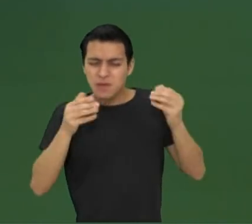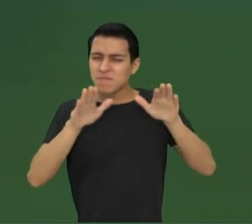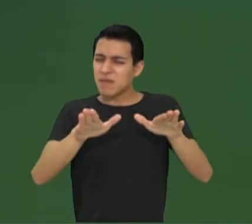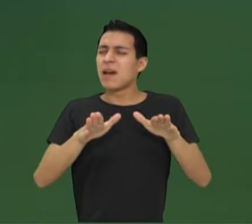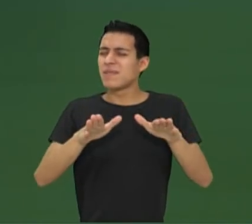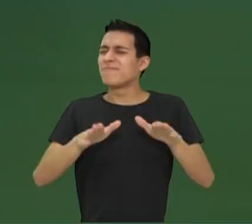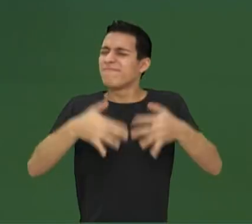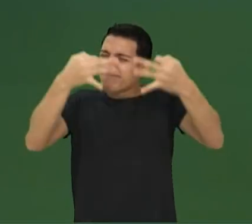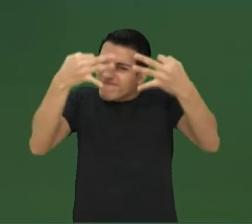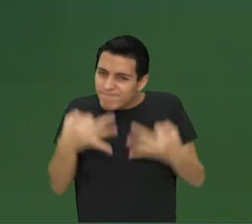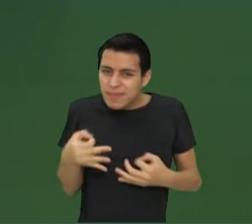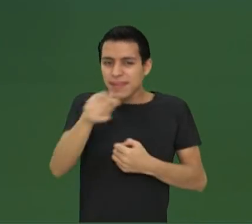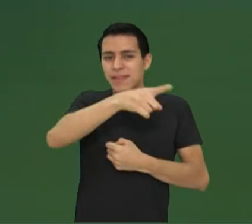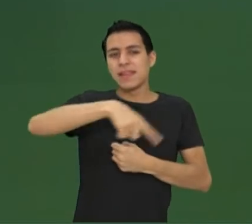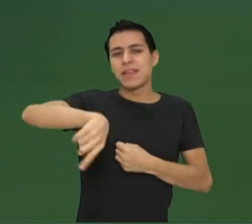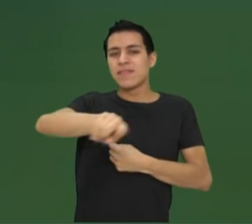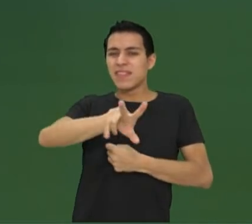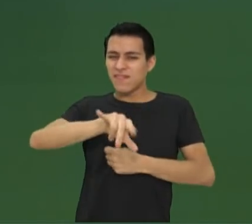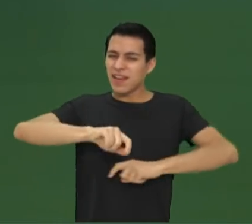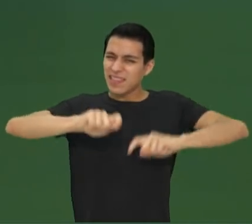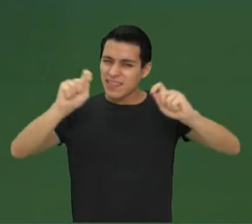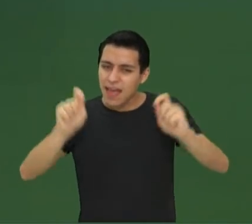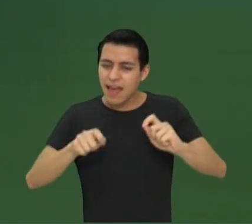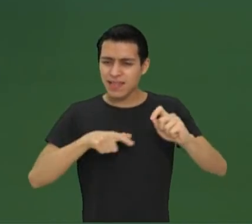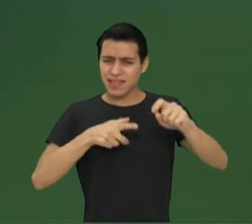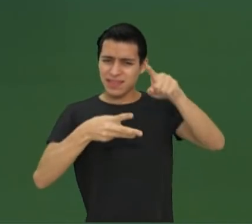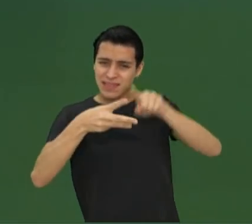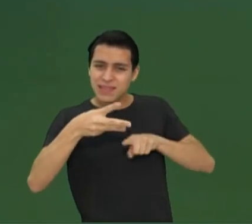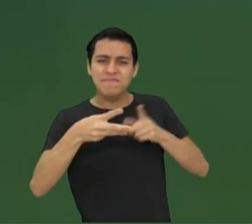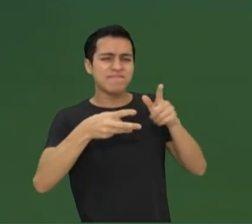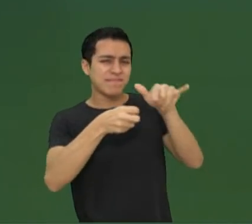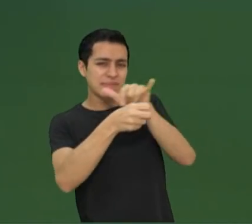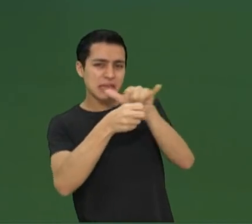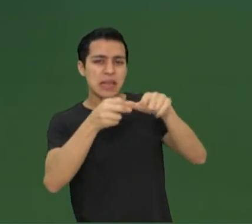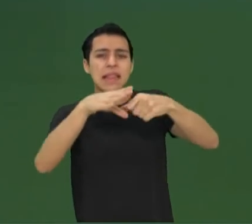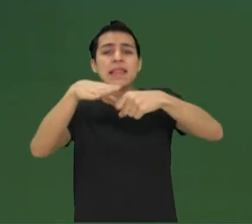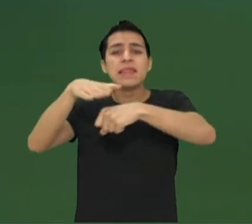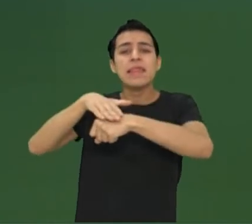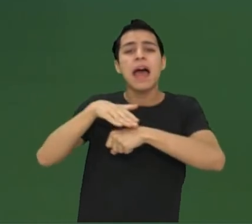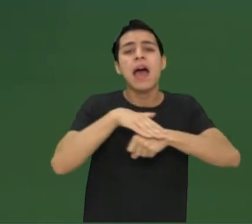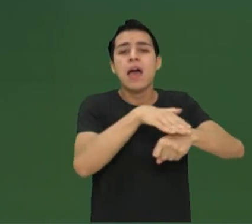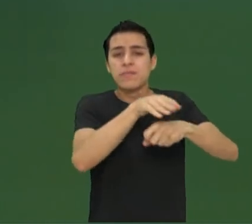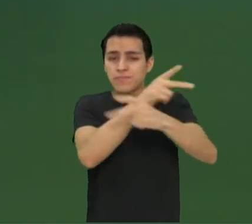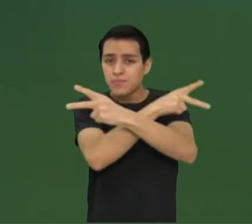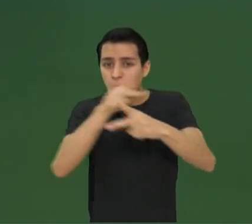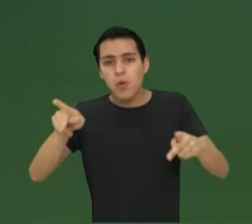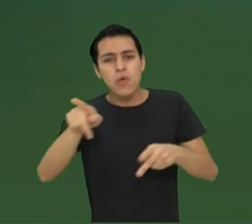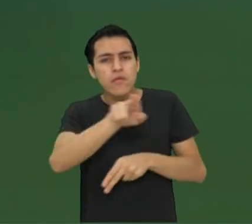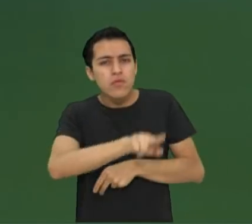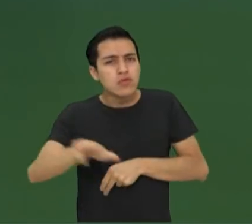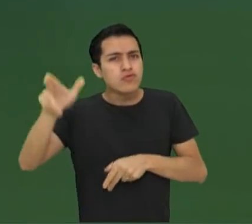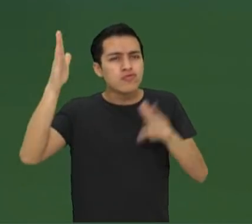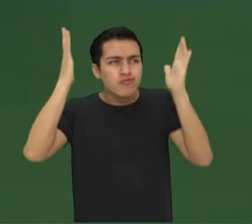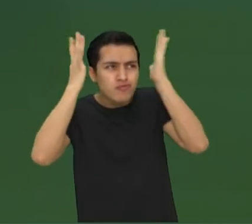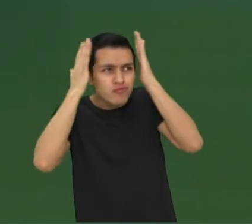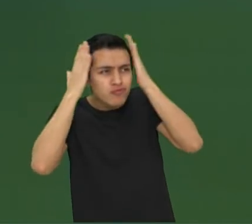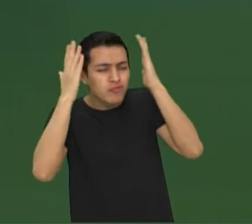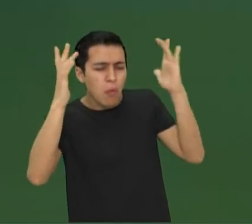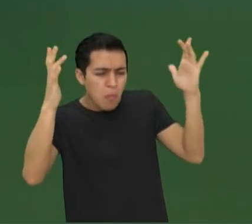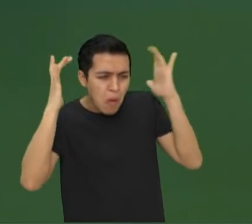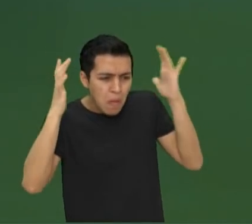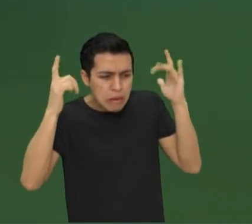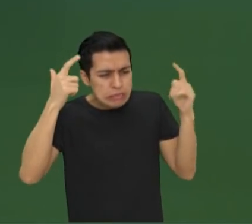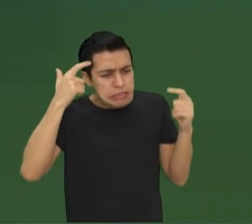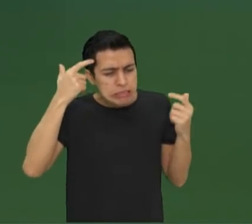eu garanto para vocês que consegue e tem essas 3 jogadas. Então vamos dar um tempinho para vocês, usa a cabeça aí, quebra